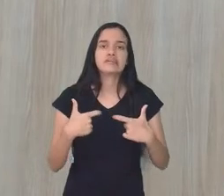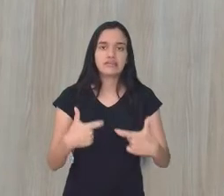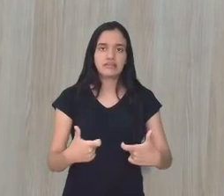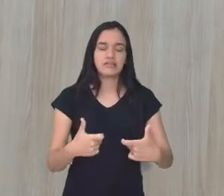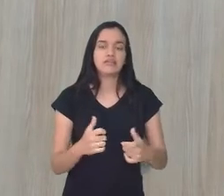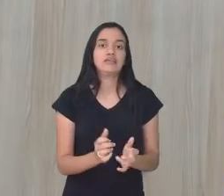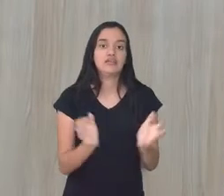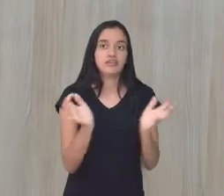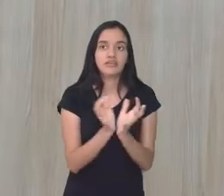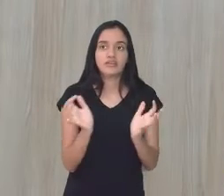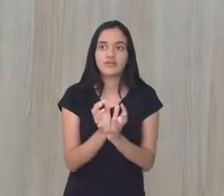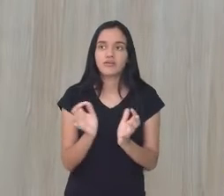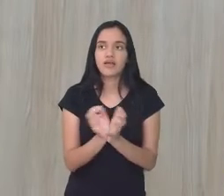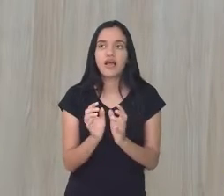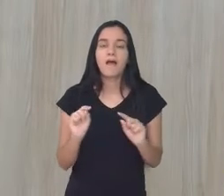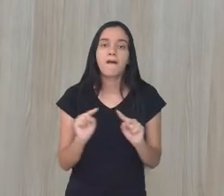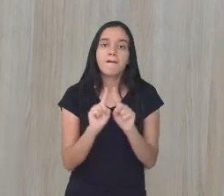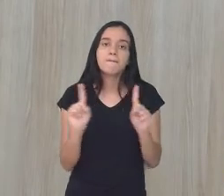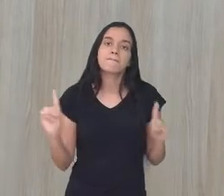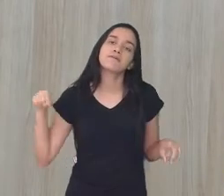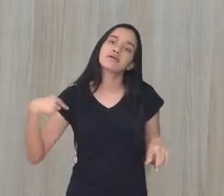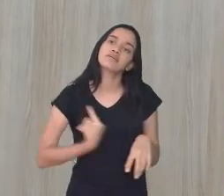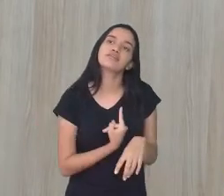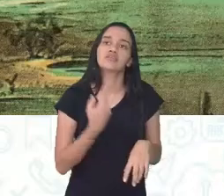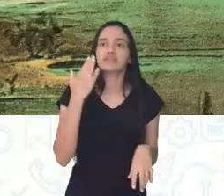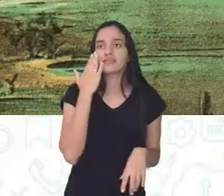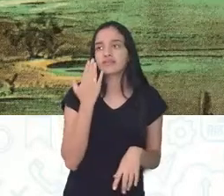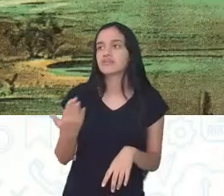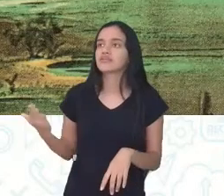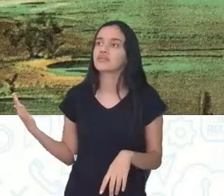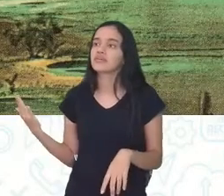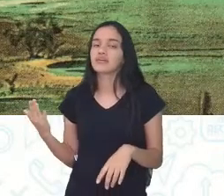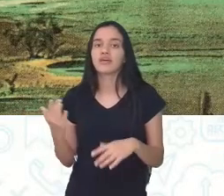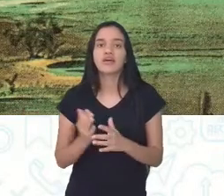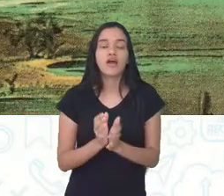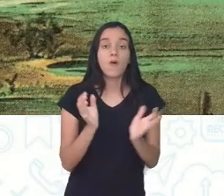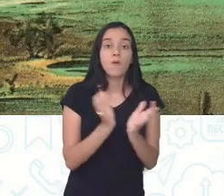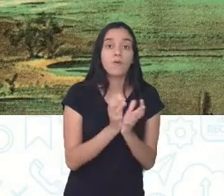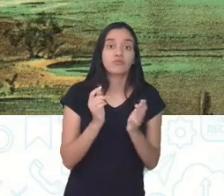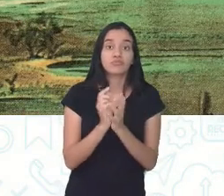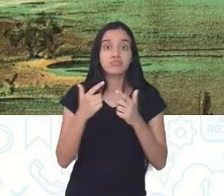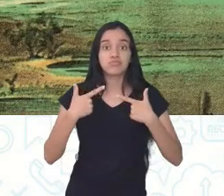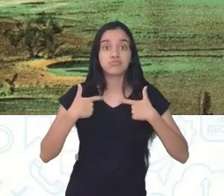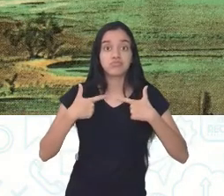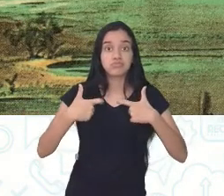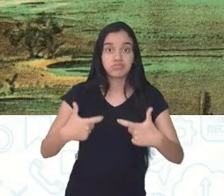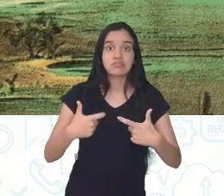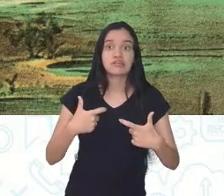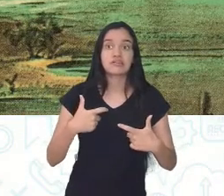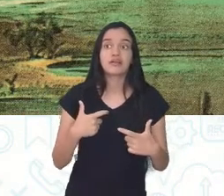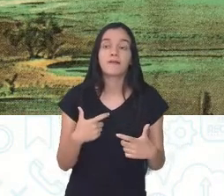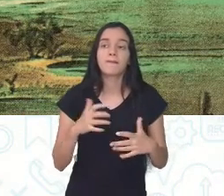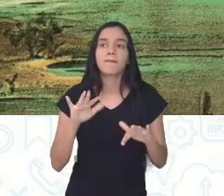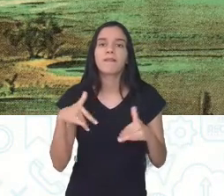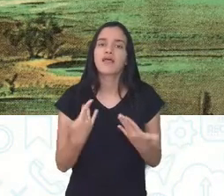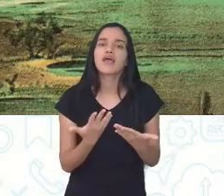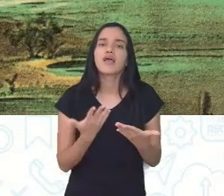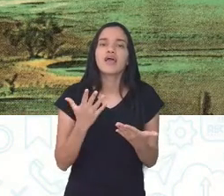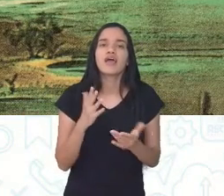tropa imperial. Mas a gente vai entender, olha aí, o exército imperial do Brasil ataca as